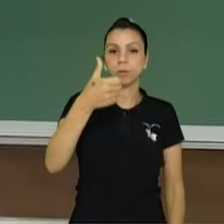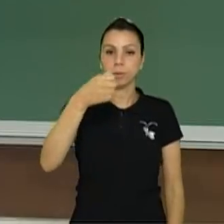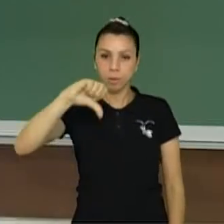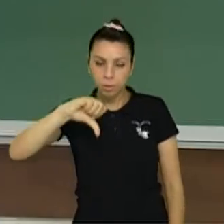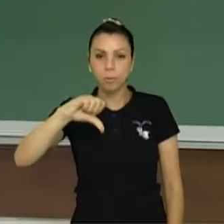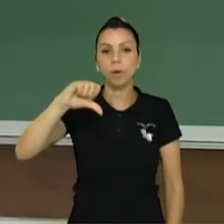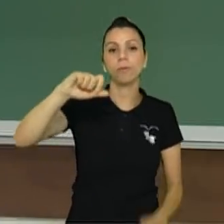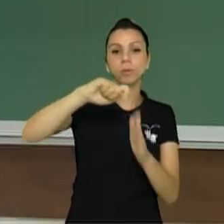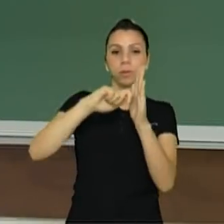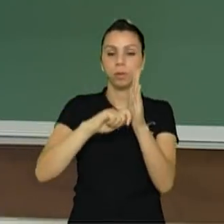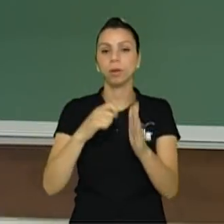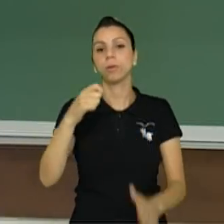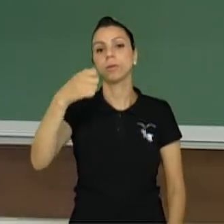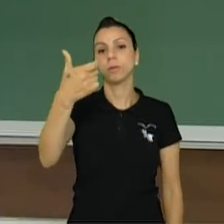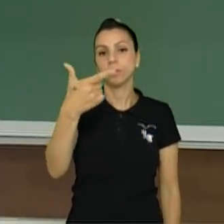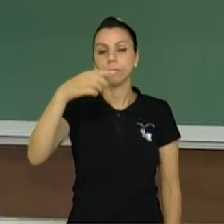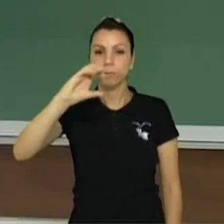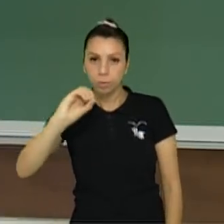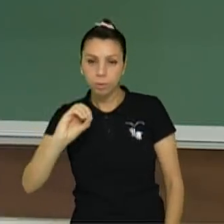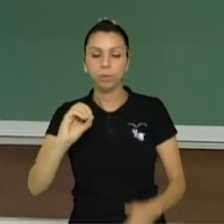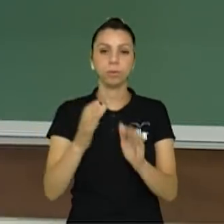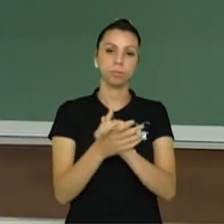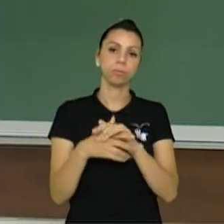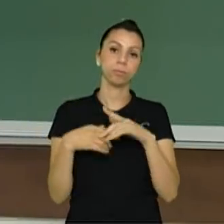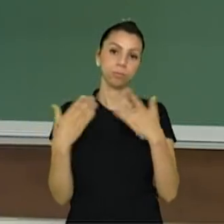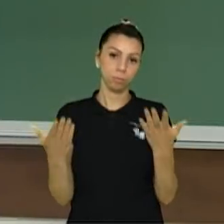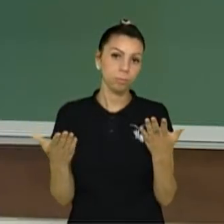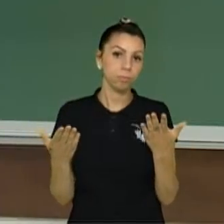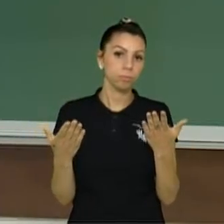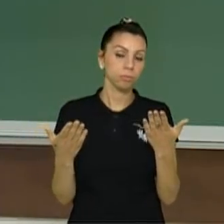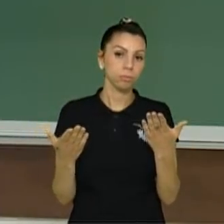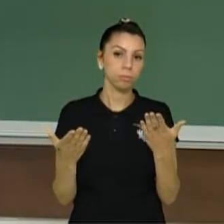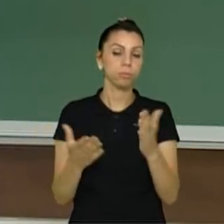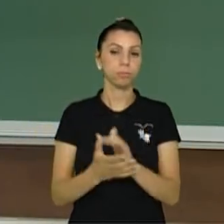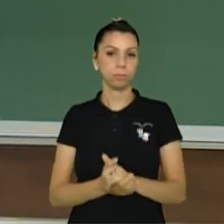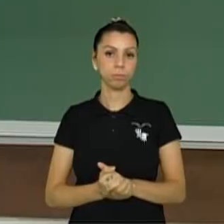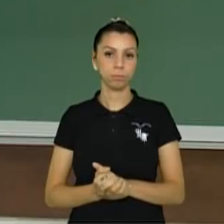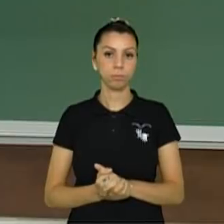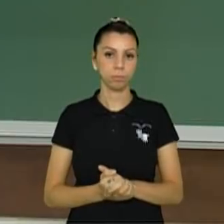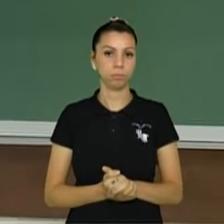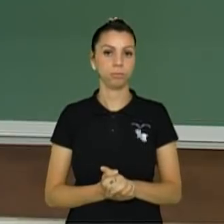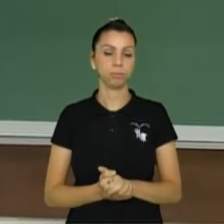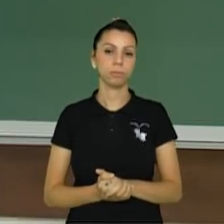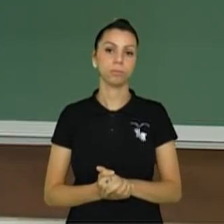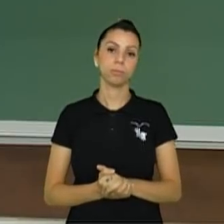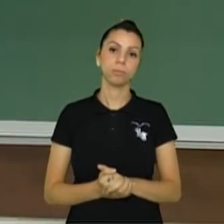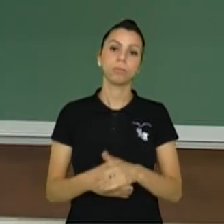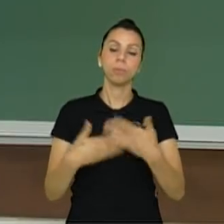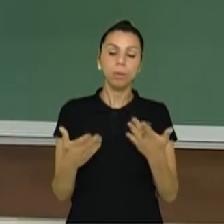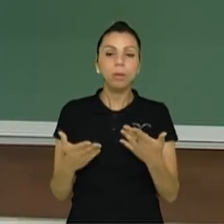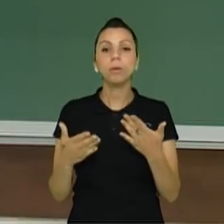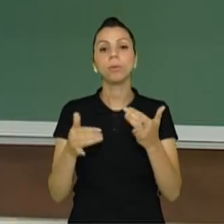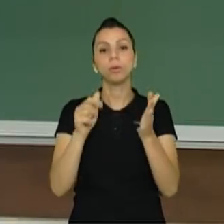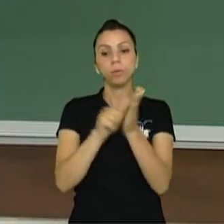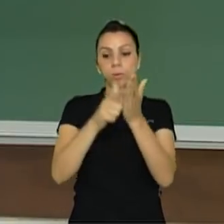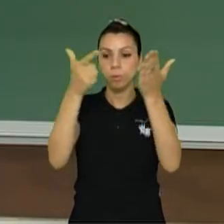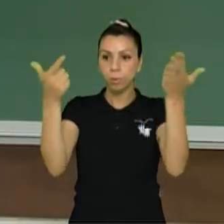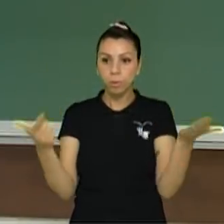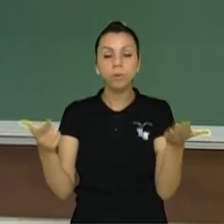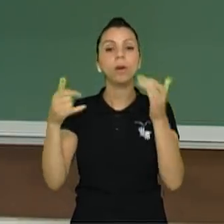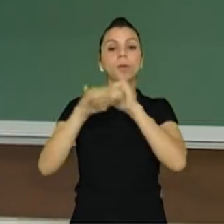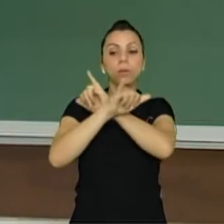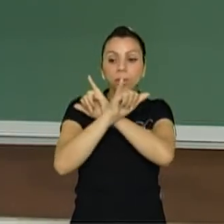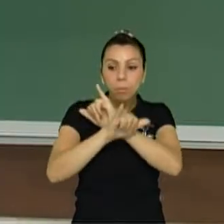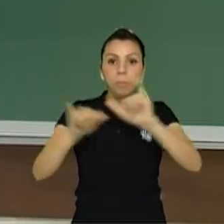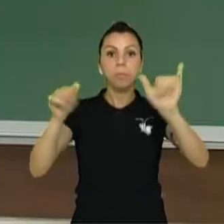os recém-libertos e seus descendentes, tá? E entre esses órgãos que divulgavam, esses periódicos